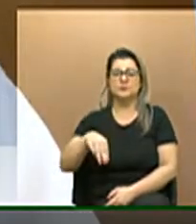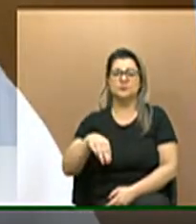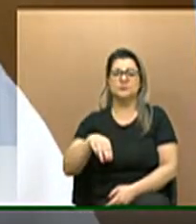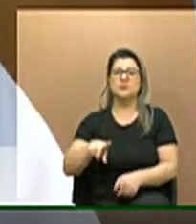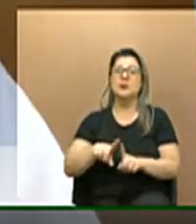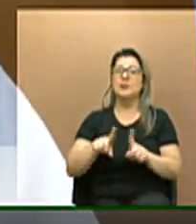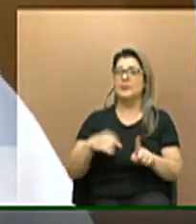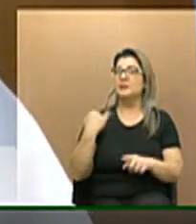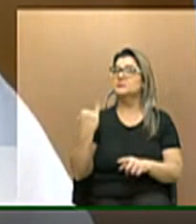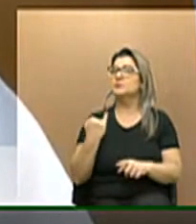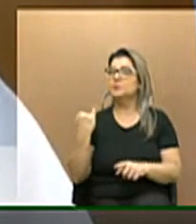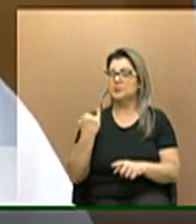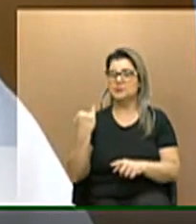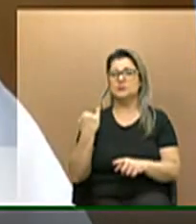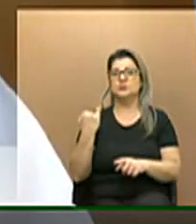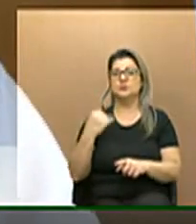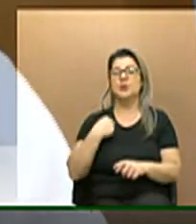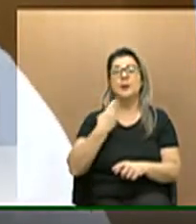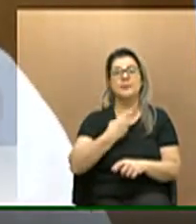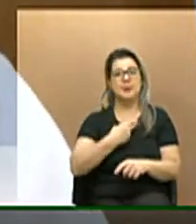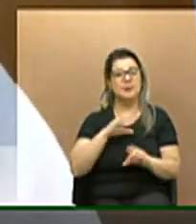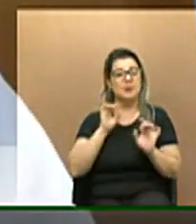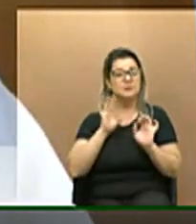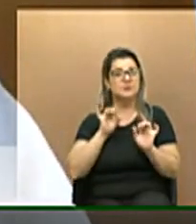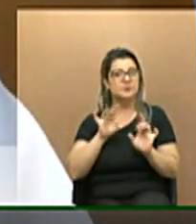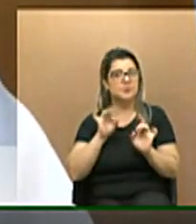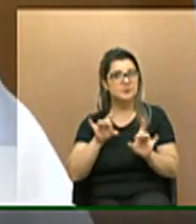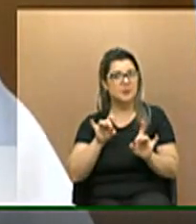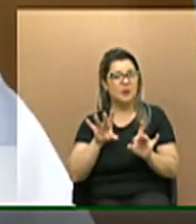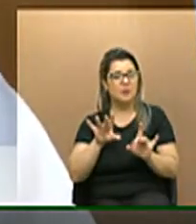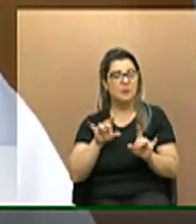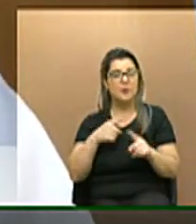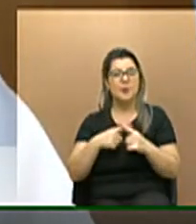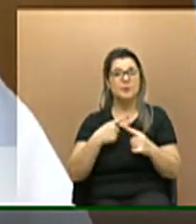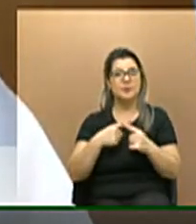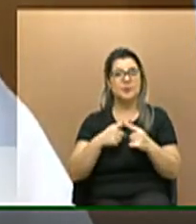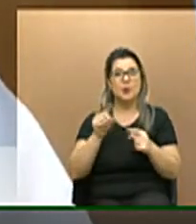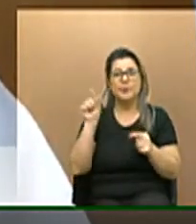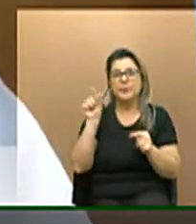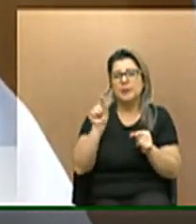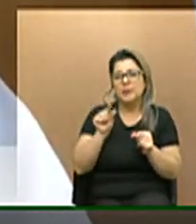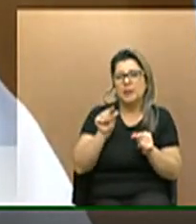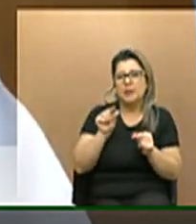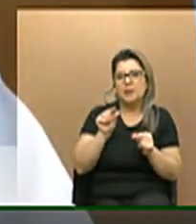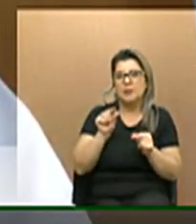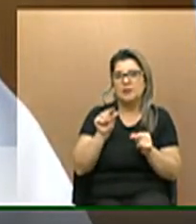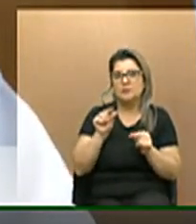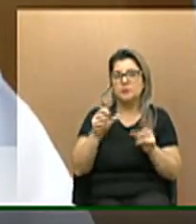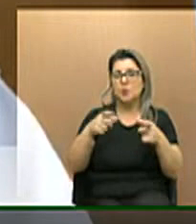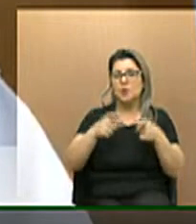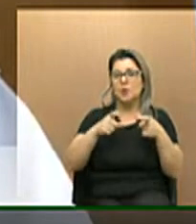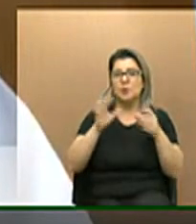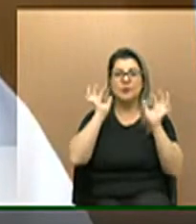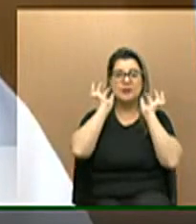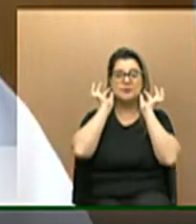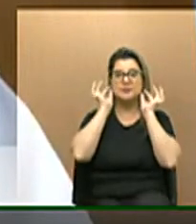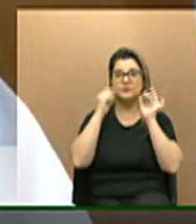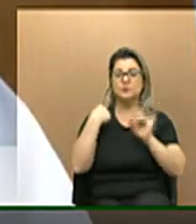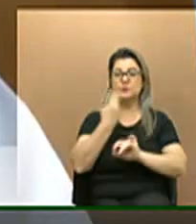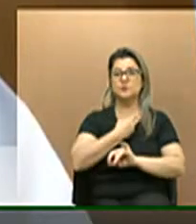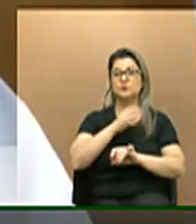para Nova Pádua, especialmente, que é um pequeno paraíso do nosso estado e que tem, sem dúvida alguma, um dos grandes